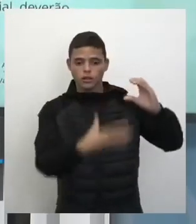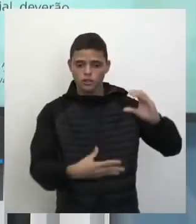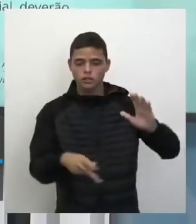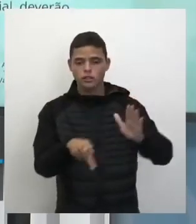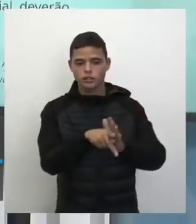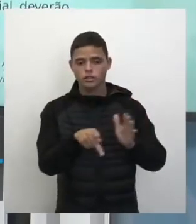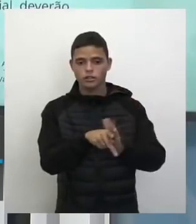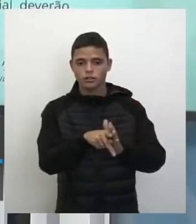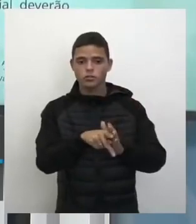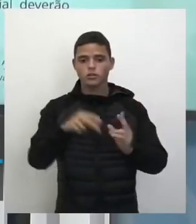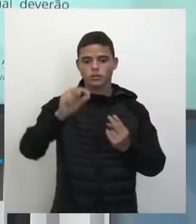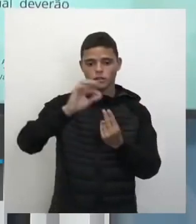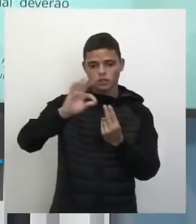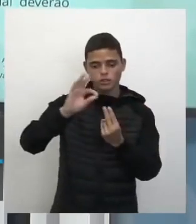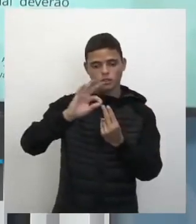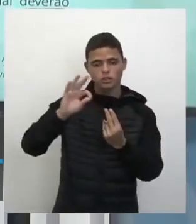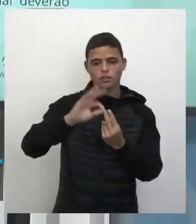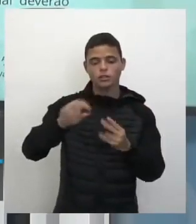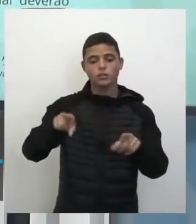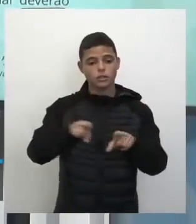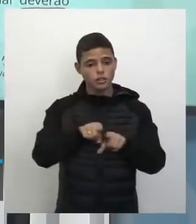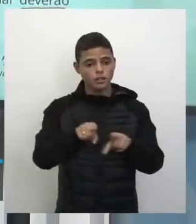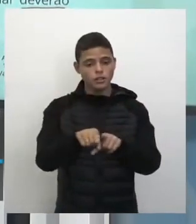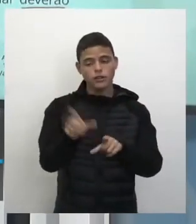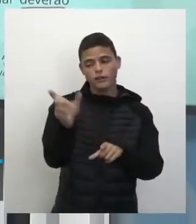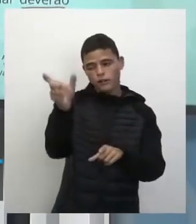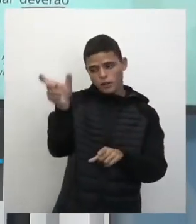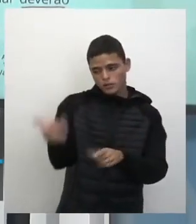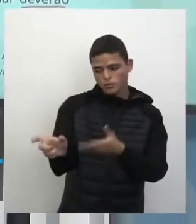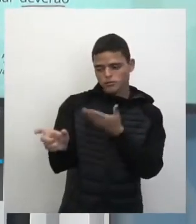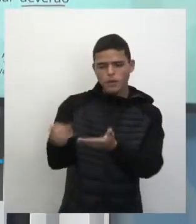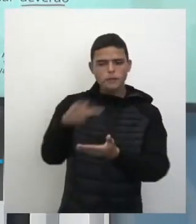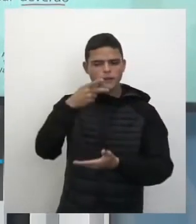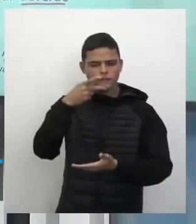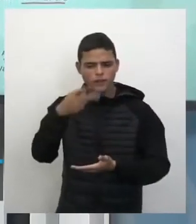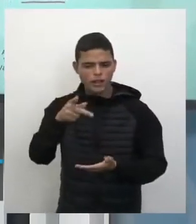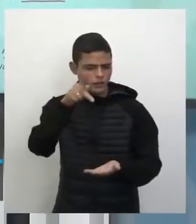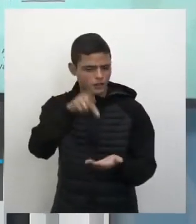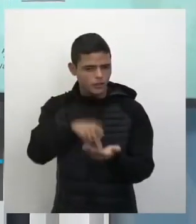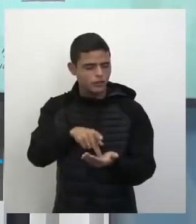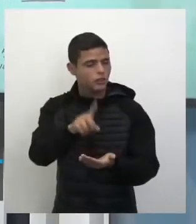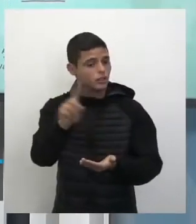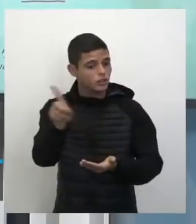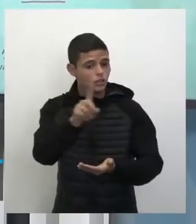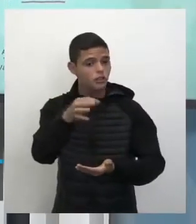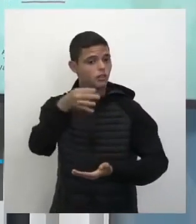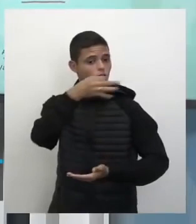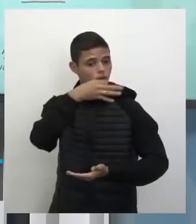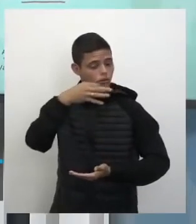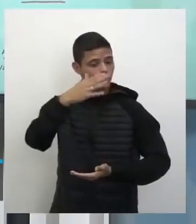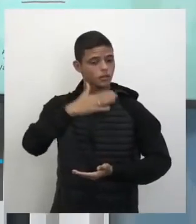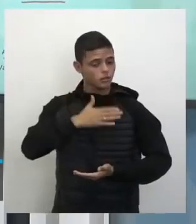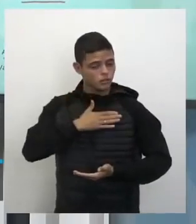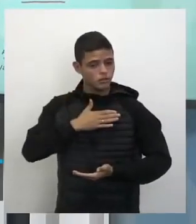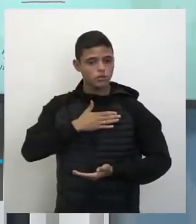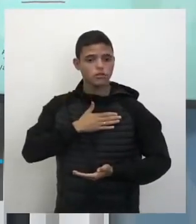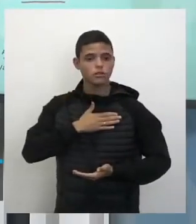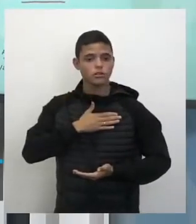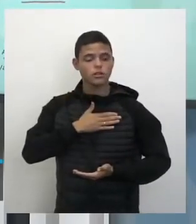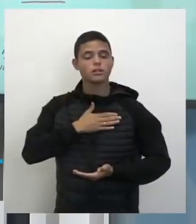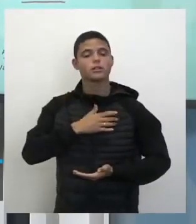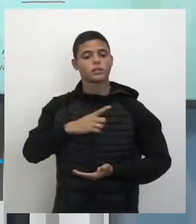citações indiretas. Quando a gente está citando alguém e não expõe a fala dela como ela foi dita, mas na nossa forma de falar, a gente está fazendo